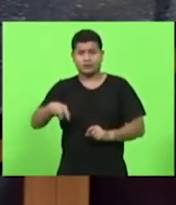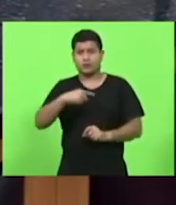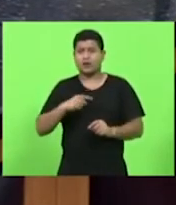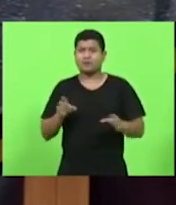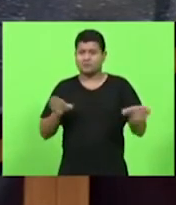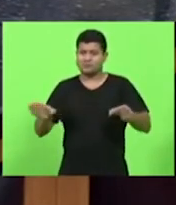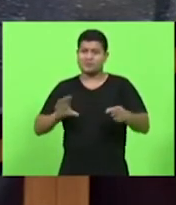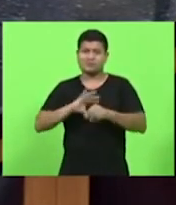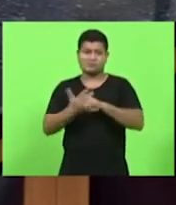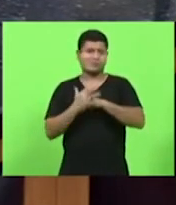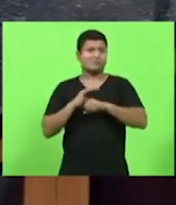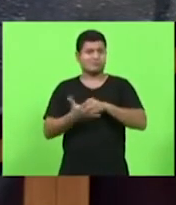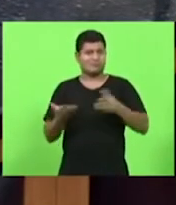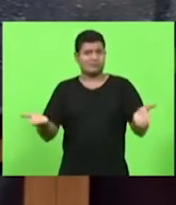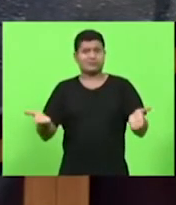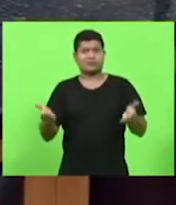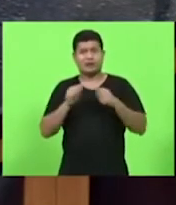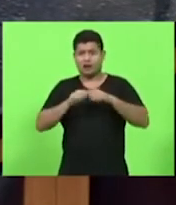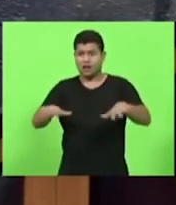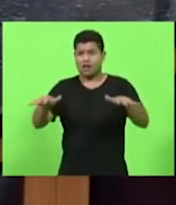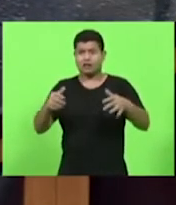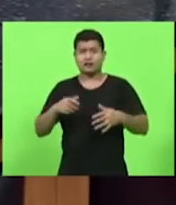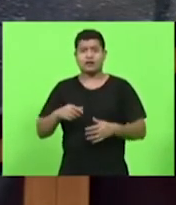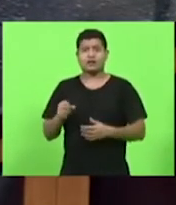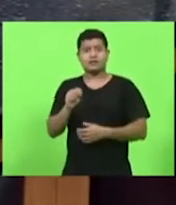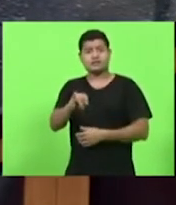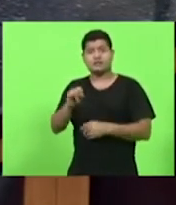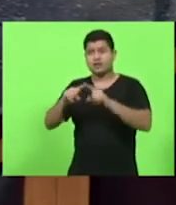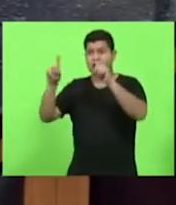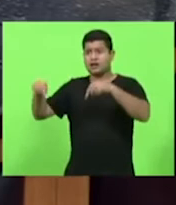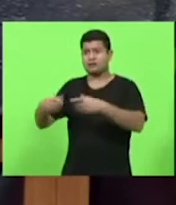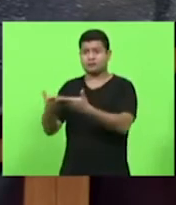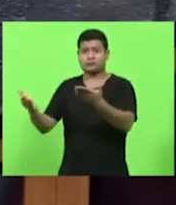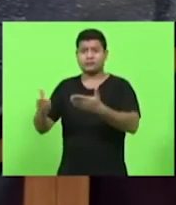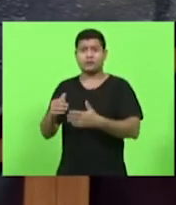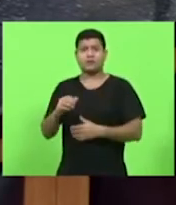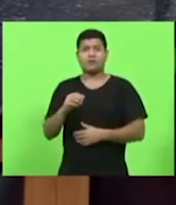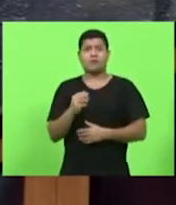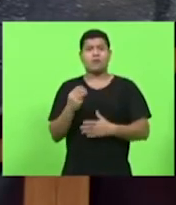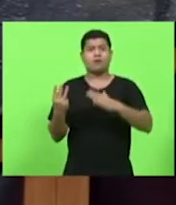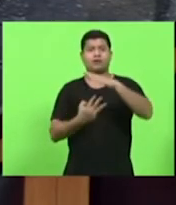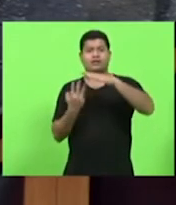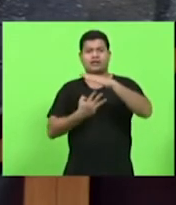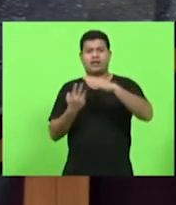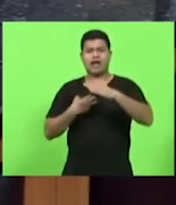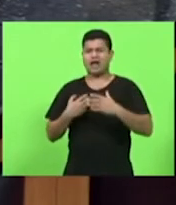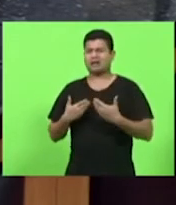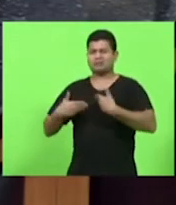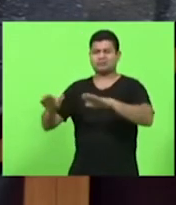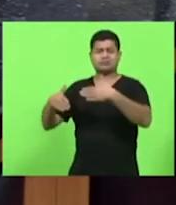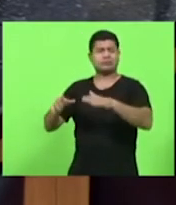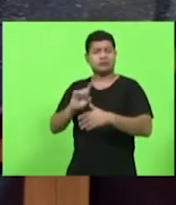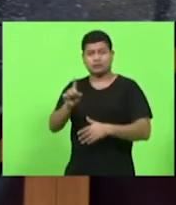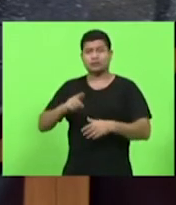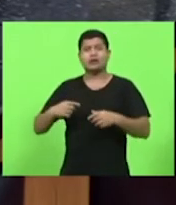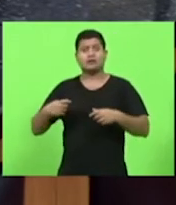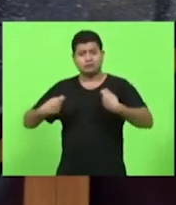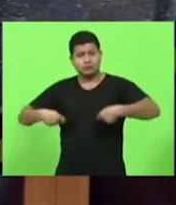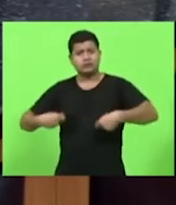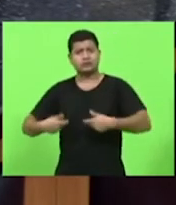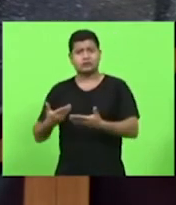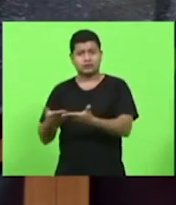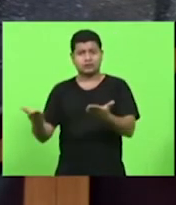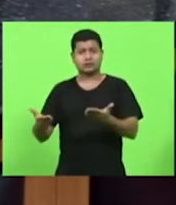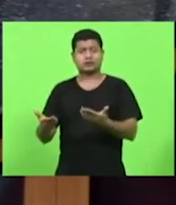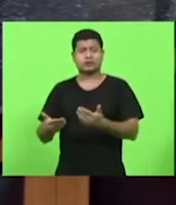em meio de uma pandemia e sem funcionário para trabalhar os act são E aí nesse momento é fundamental que